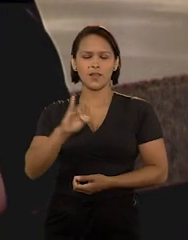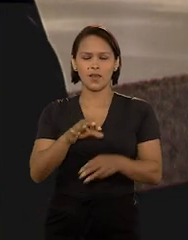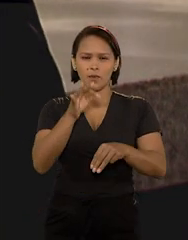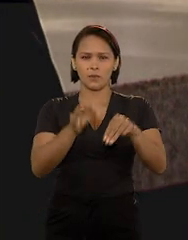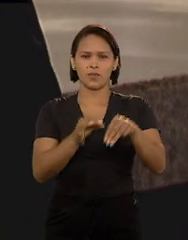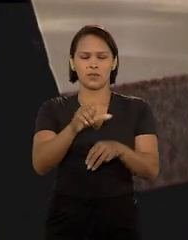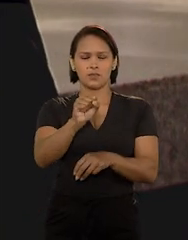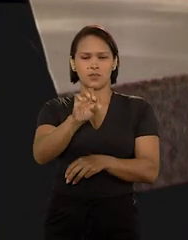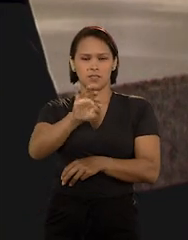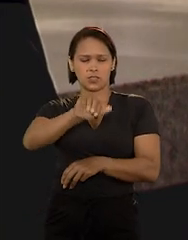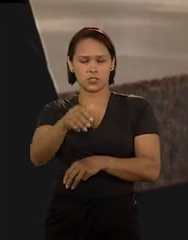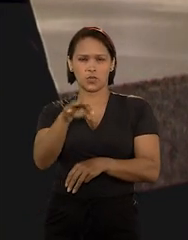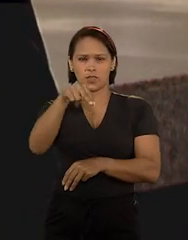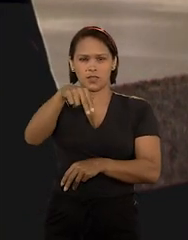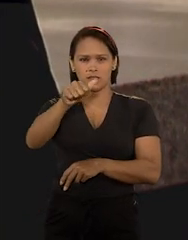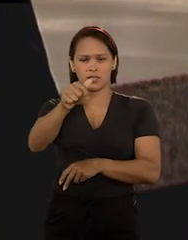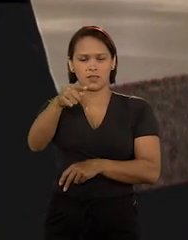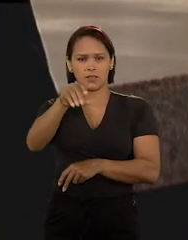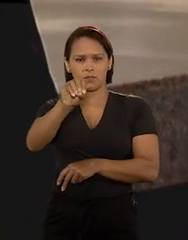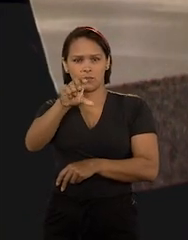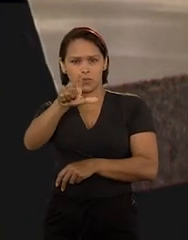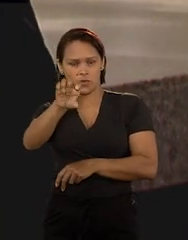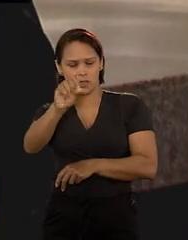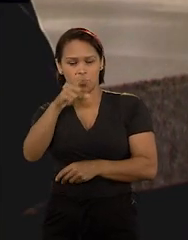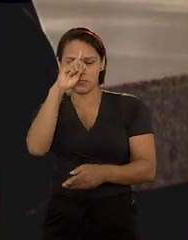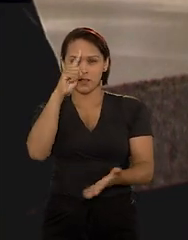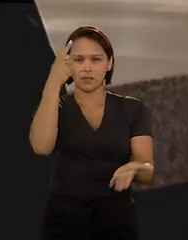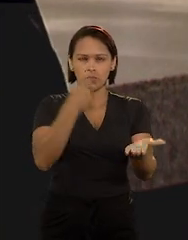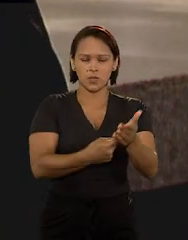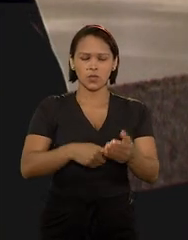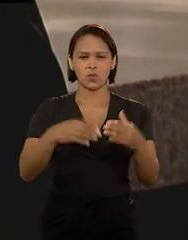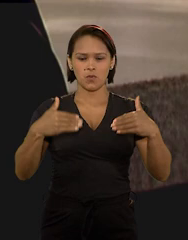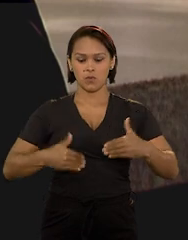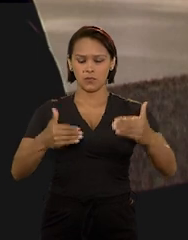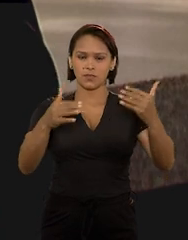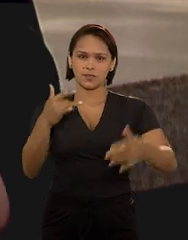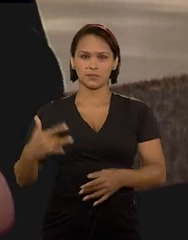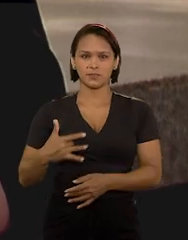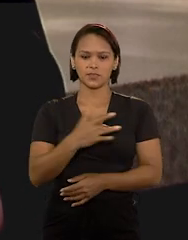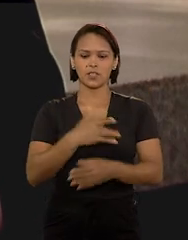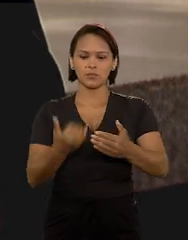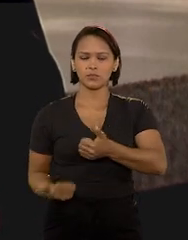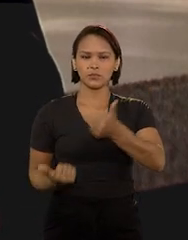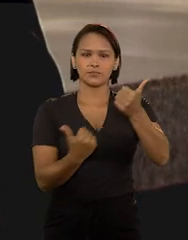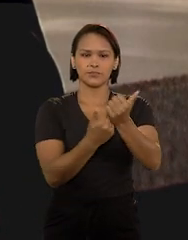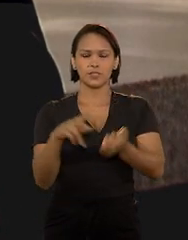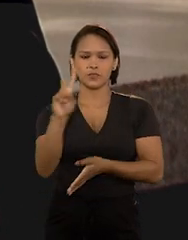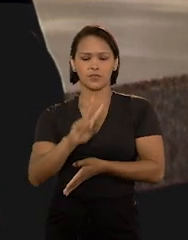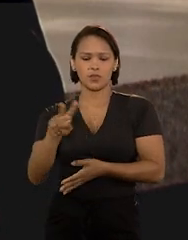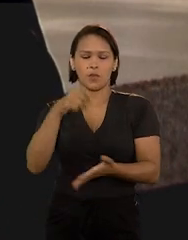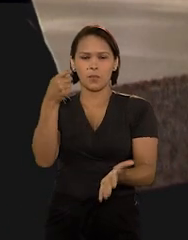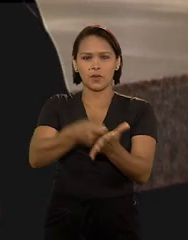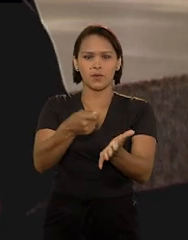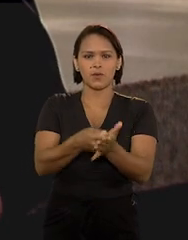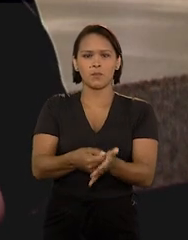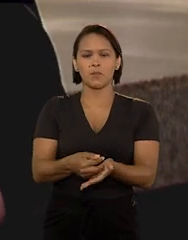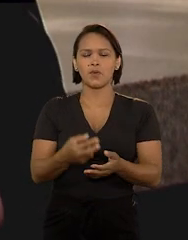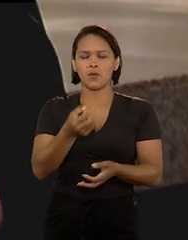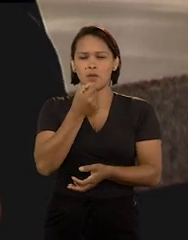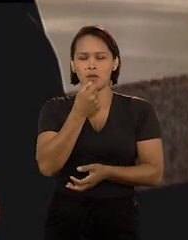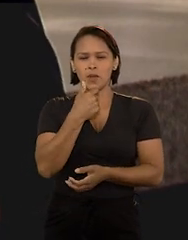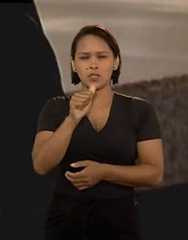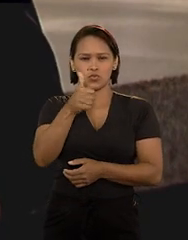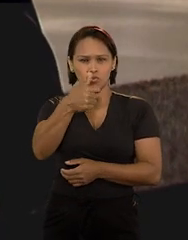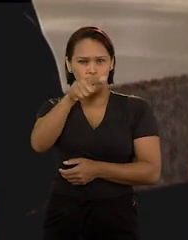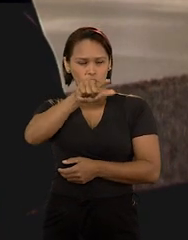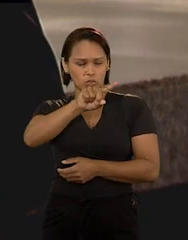Olá! O ministro do STJ, Napoleão Nunes Maia Filho, determinou que o Ministério da Saúde complete valor para a compra de um remédio que custa